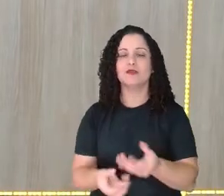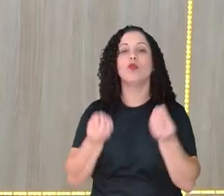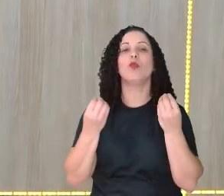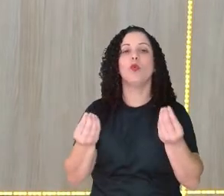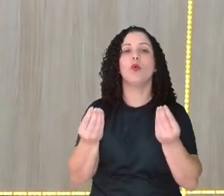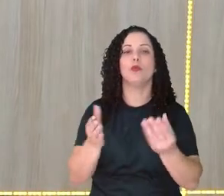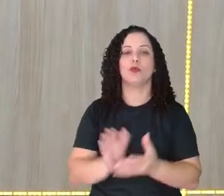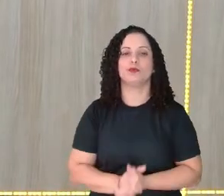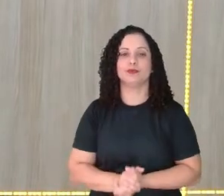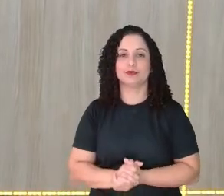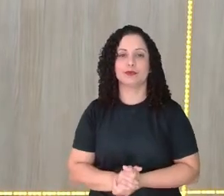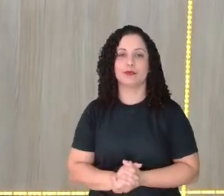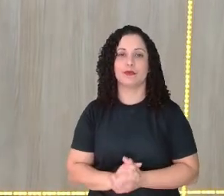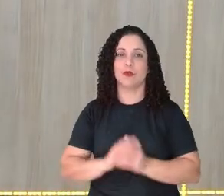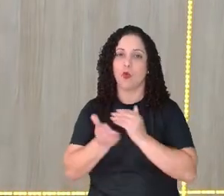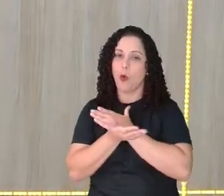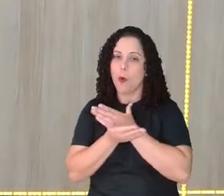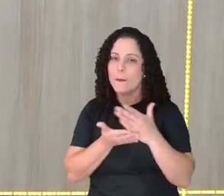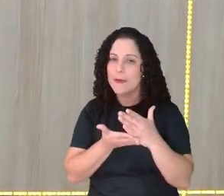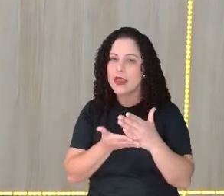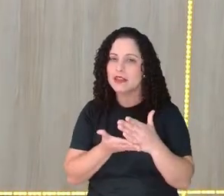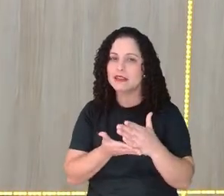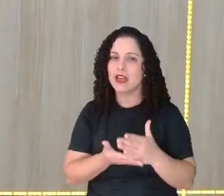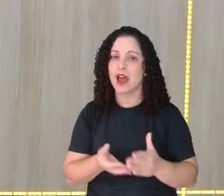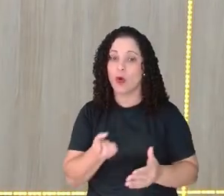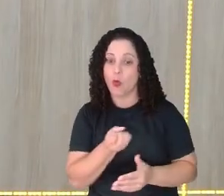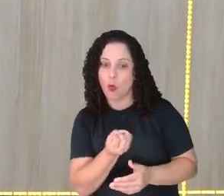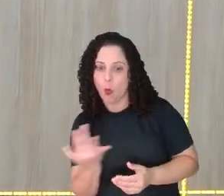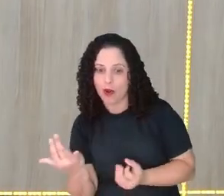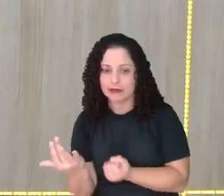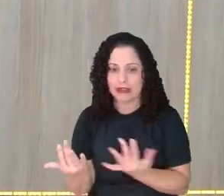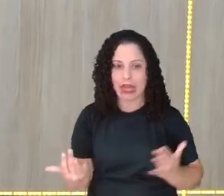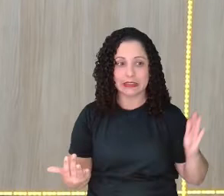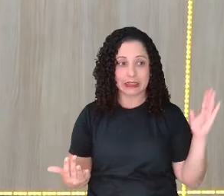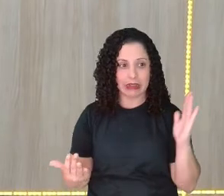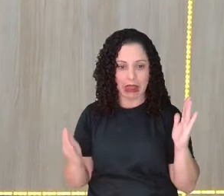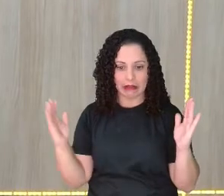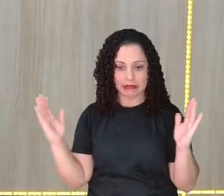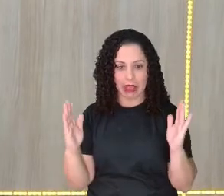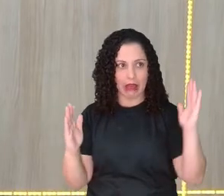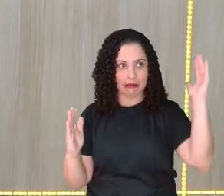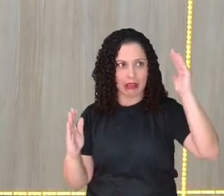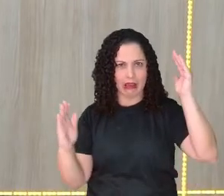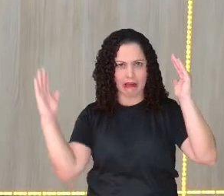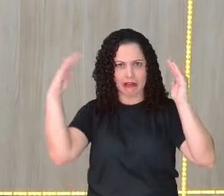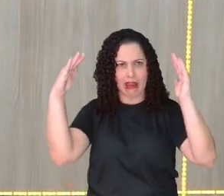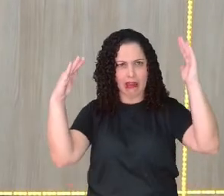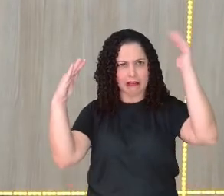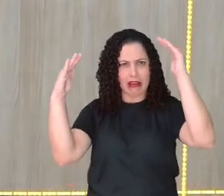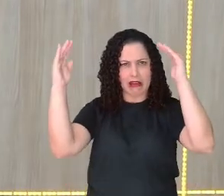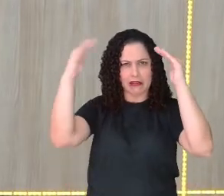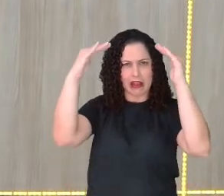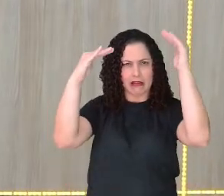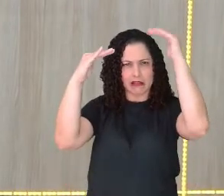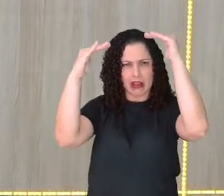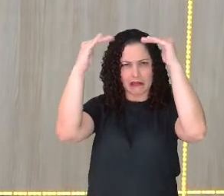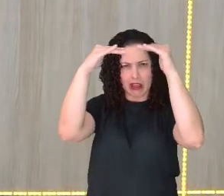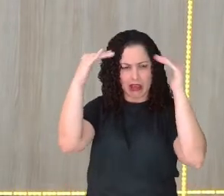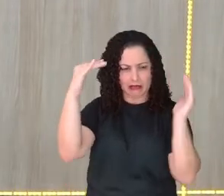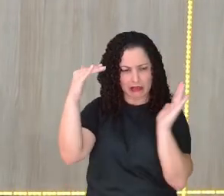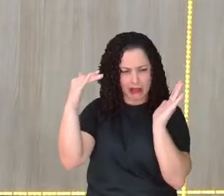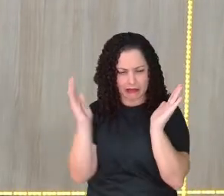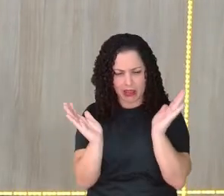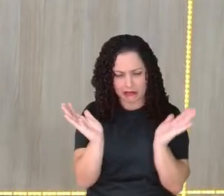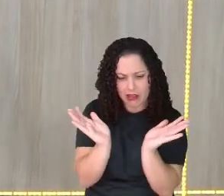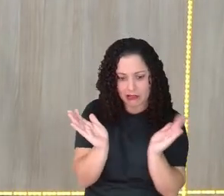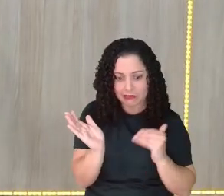Quando a gente começa a aumentar o número de lados desse polígono, os ângulos, eles começam a